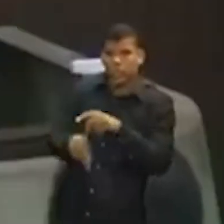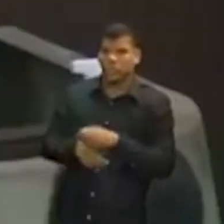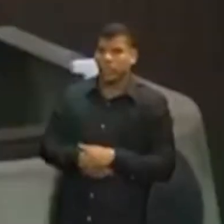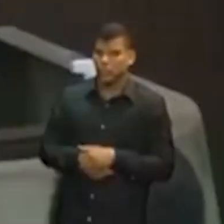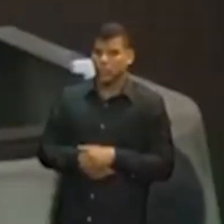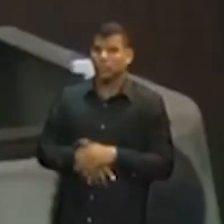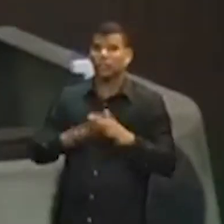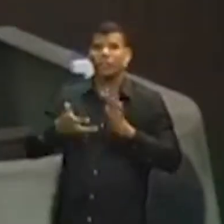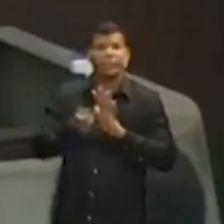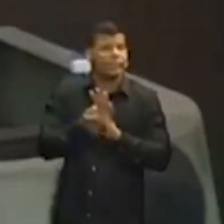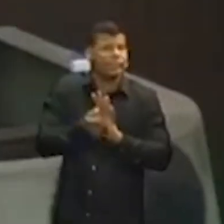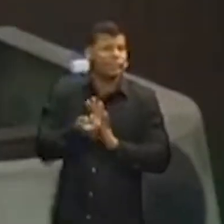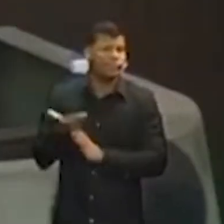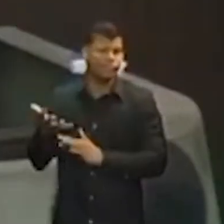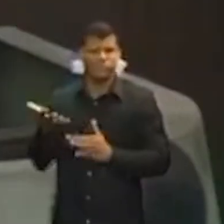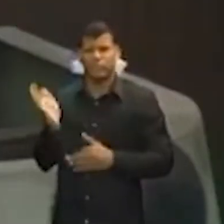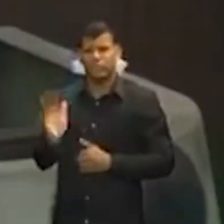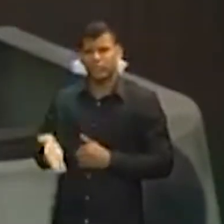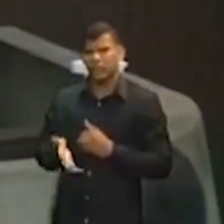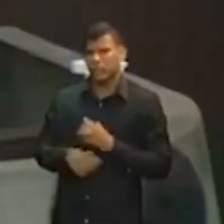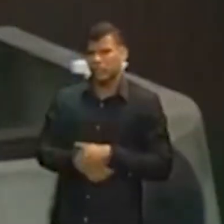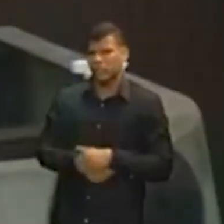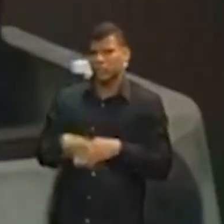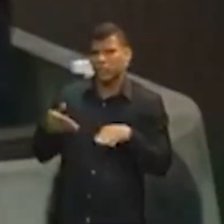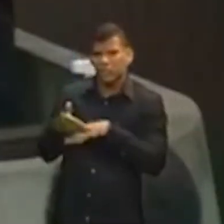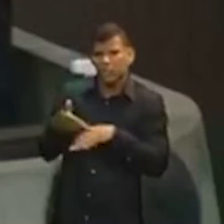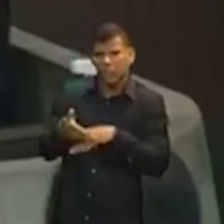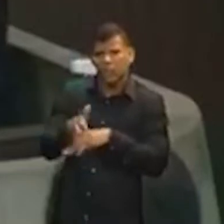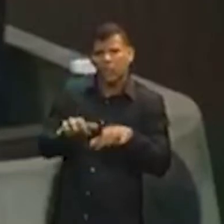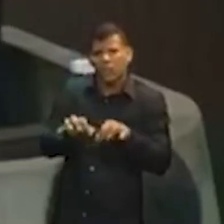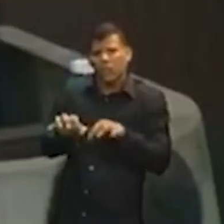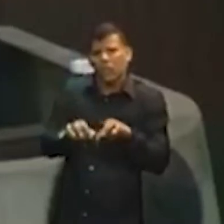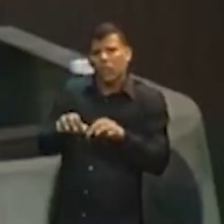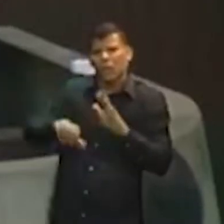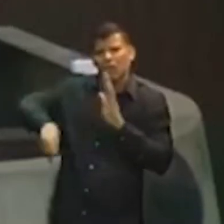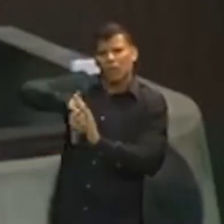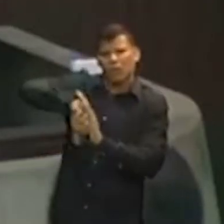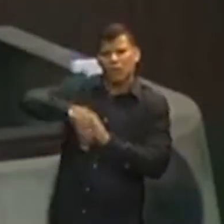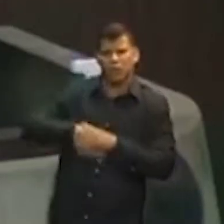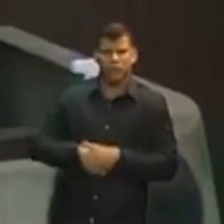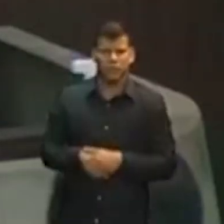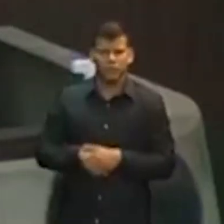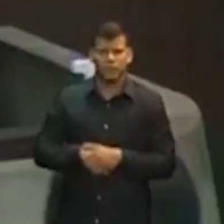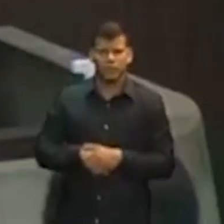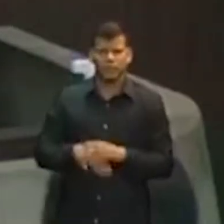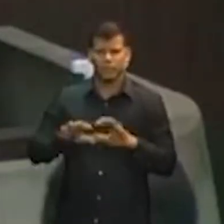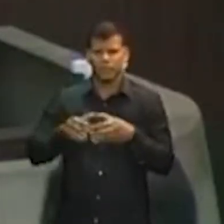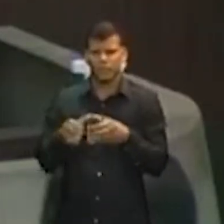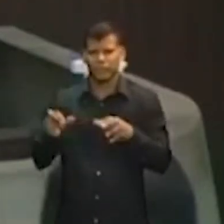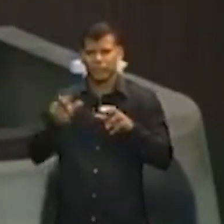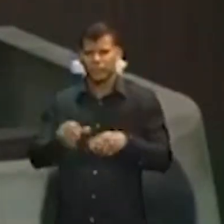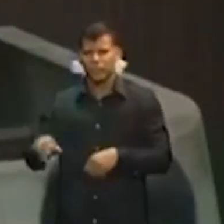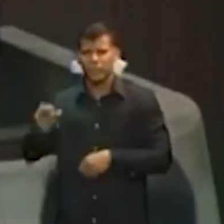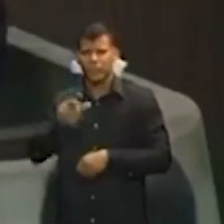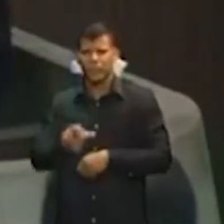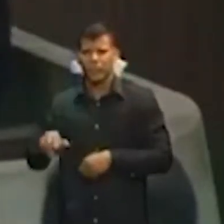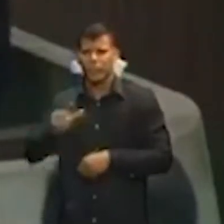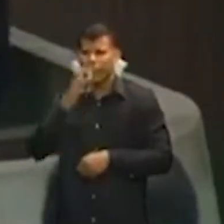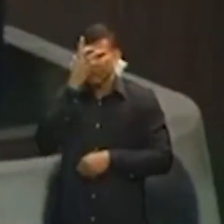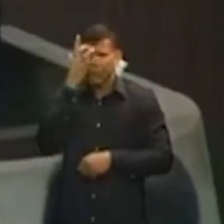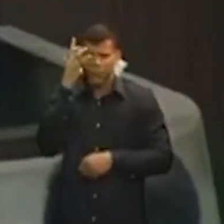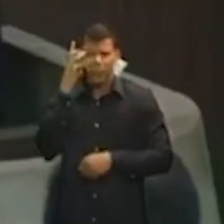são reincidentes numa organização criminosa, comandada por ele, pelo irmão e por vários asseclas